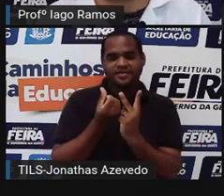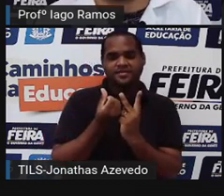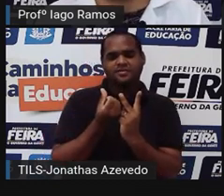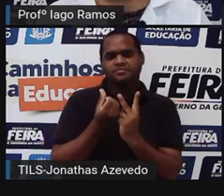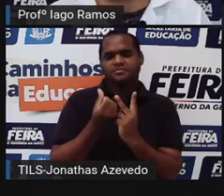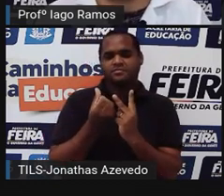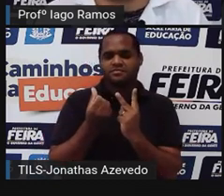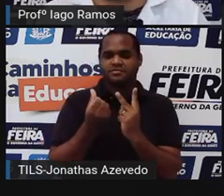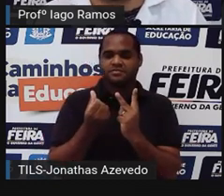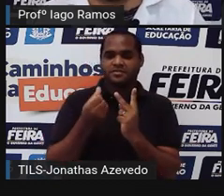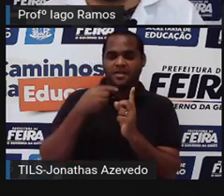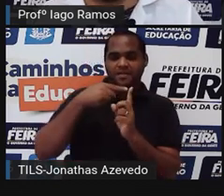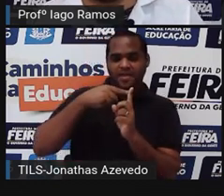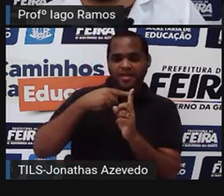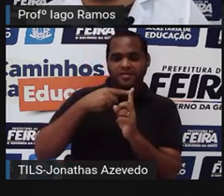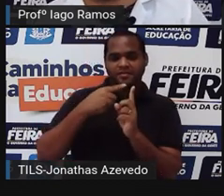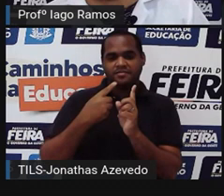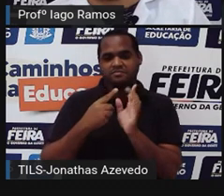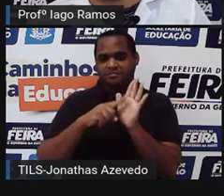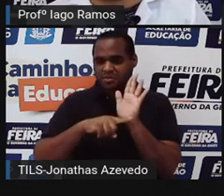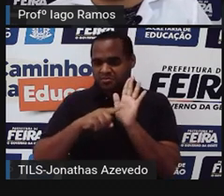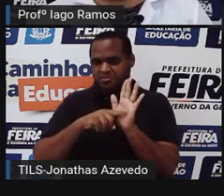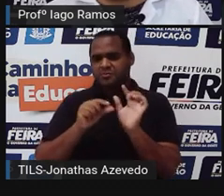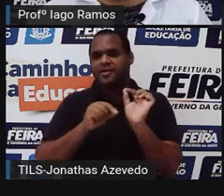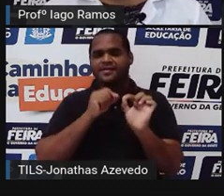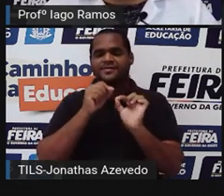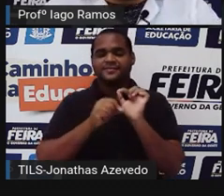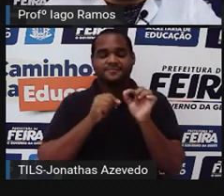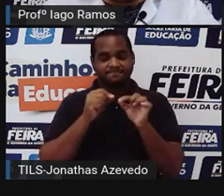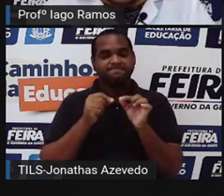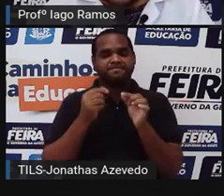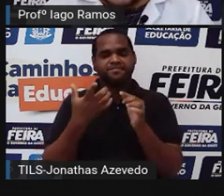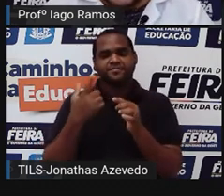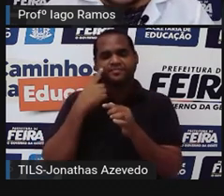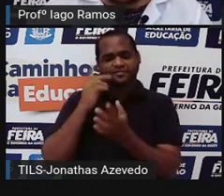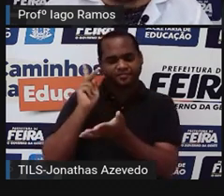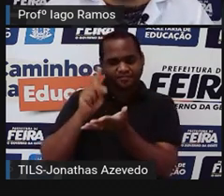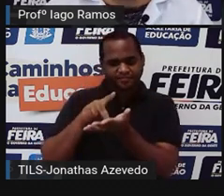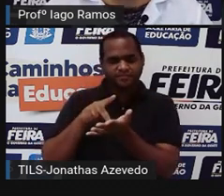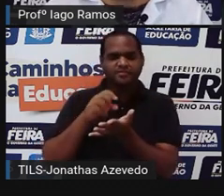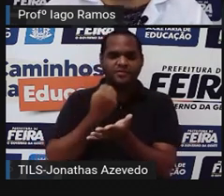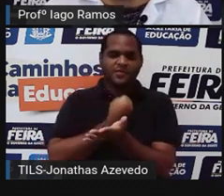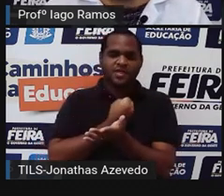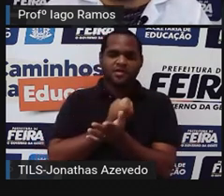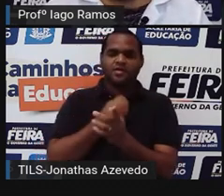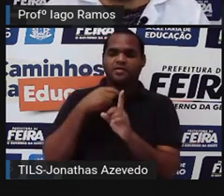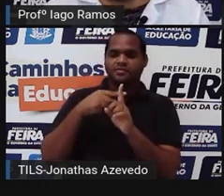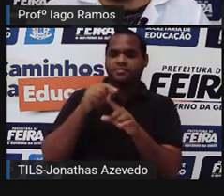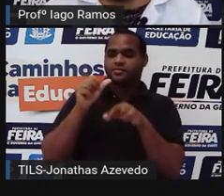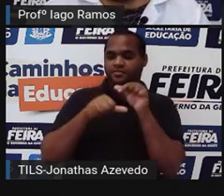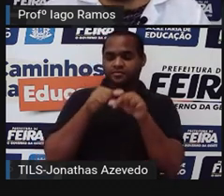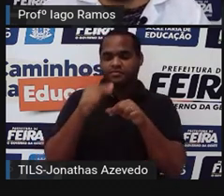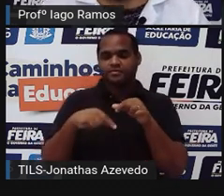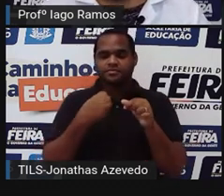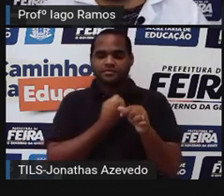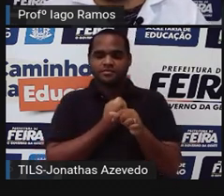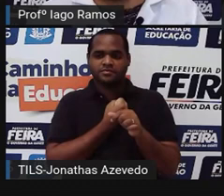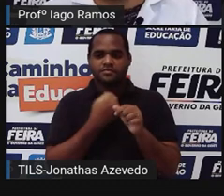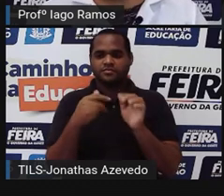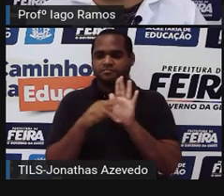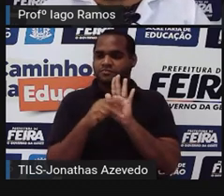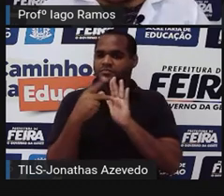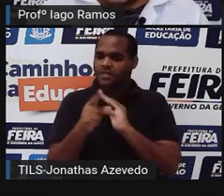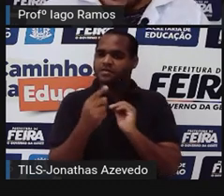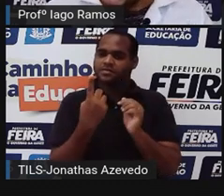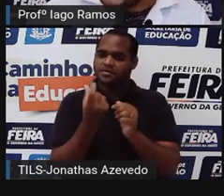ou menos a raiz quadrada de 16? Porque existe um número positivo que multiplicado por ele mesmo dá